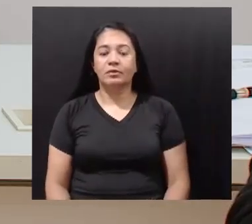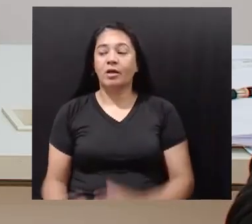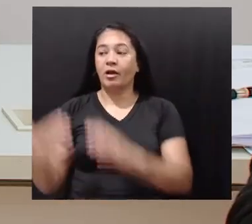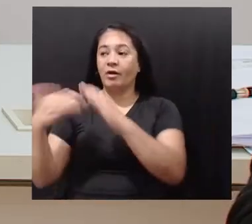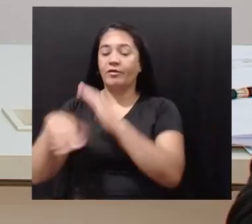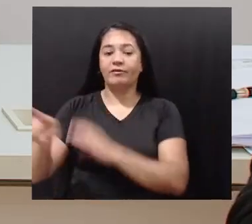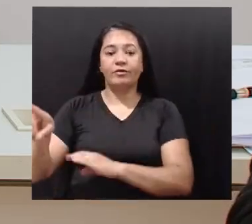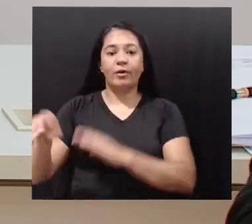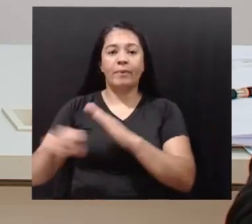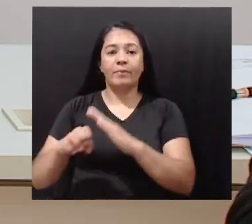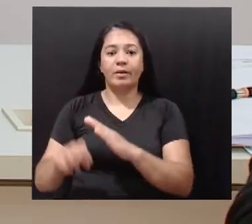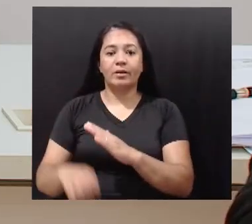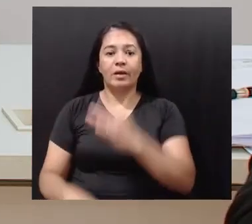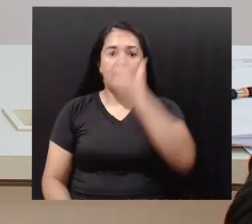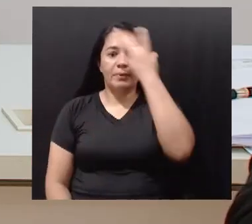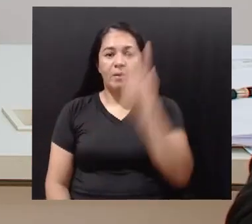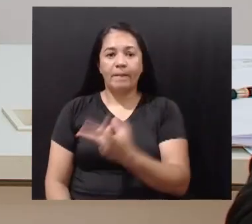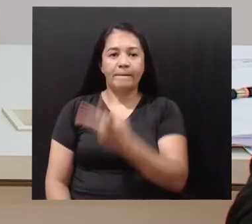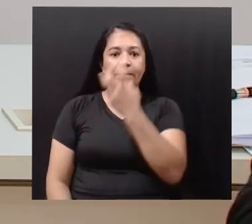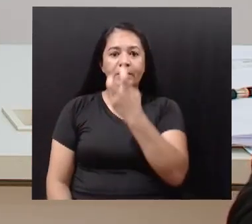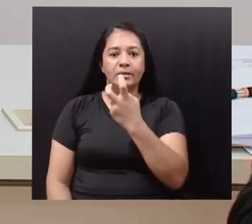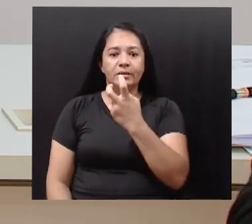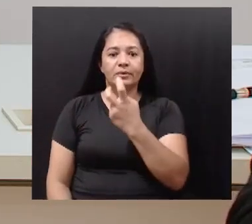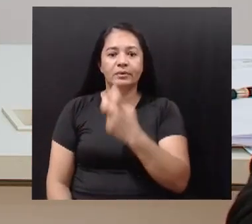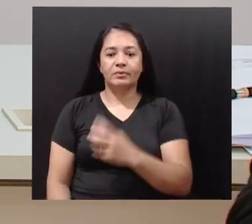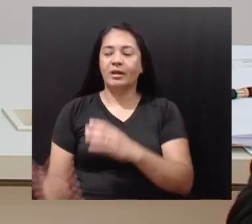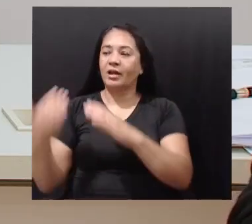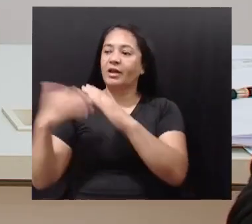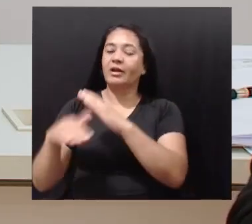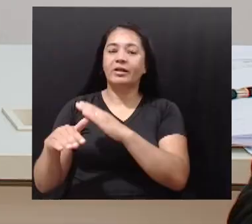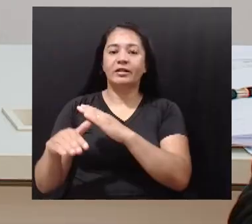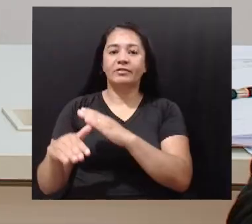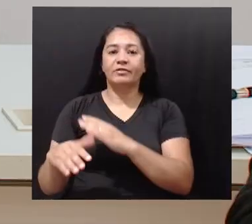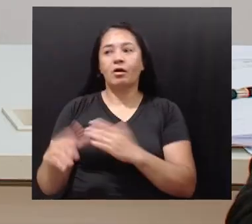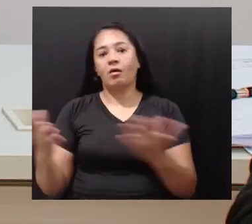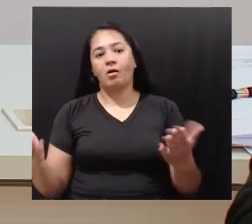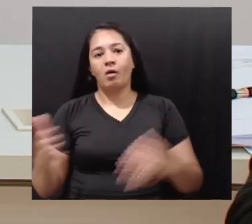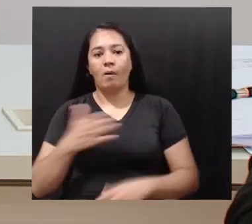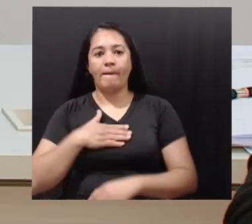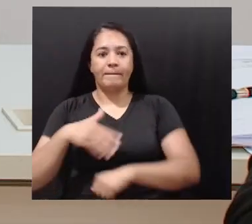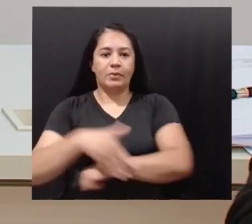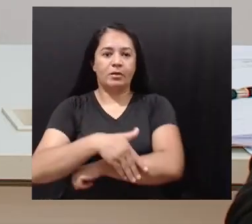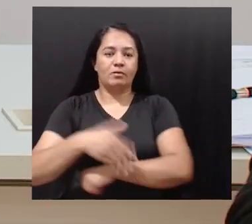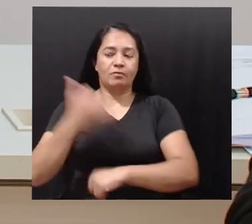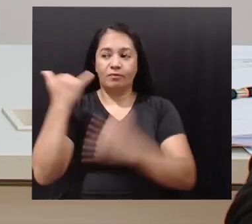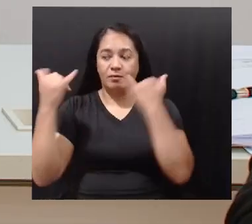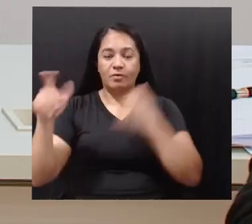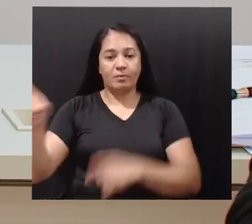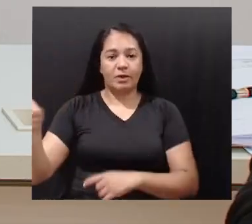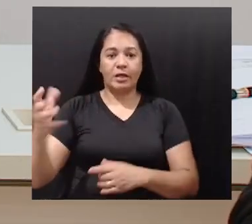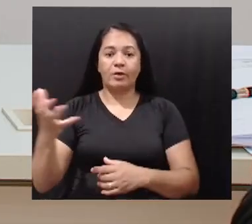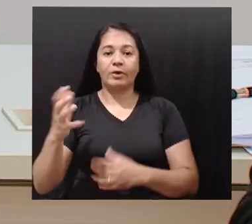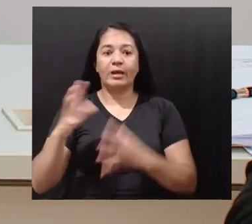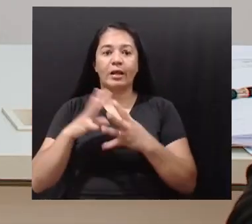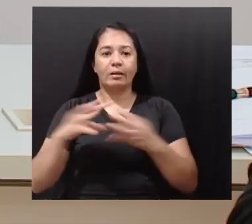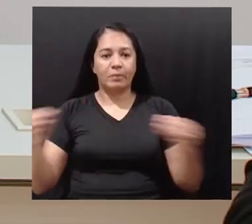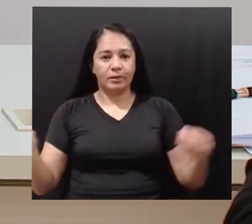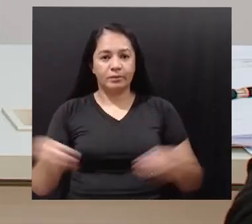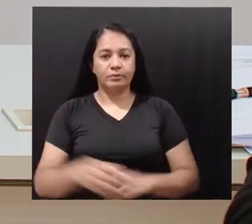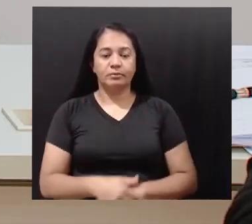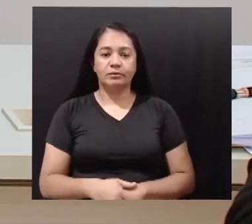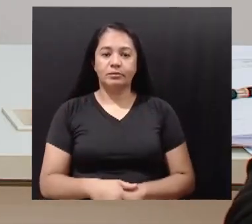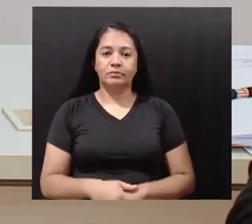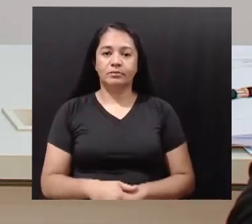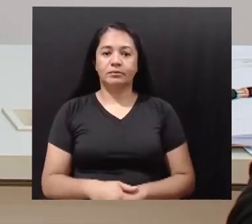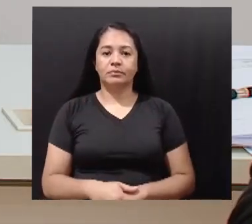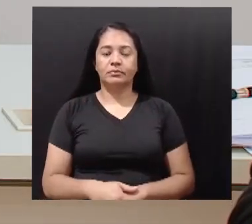pessoa percebeu, ela envia uma mensagem para o encarregado e fala, olha, meu dado foi para lá, eu quero que ele seja apagado daquele local, ou que ele